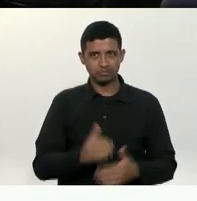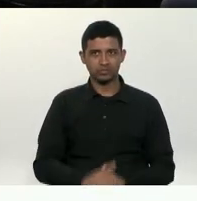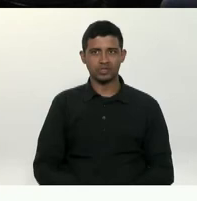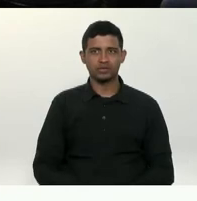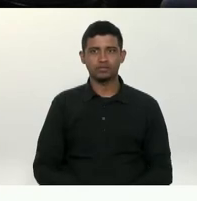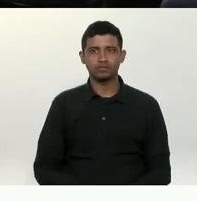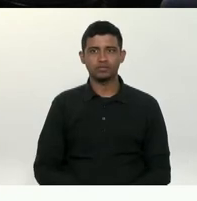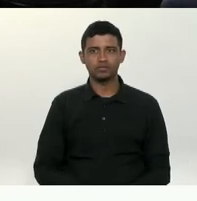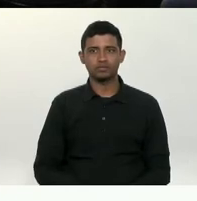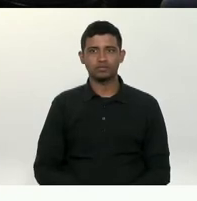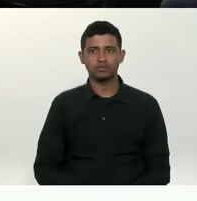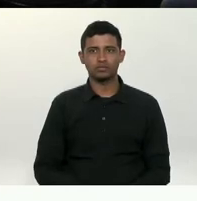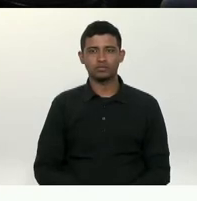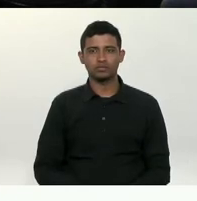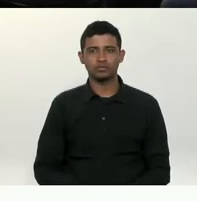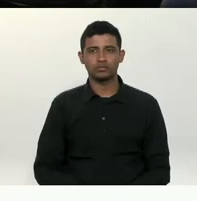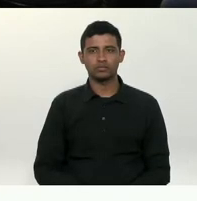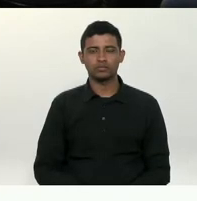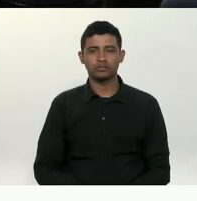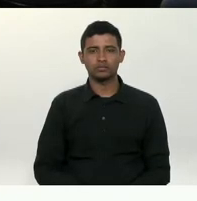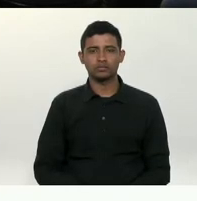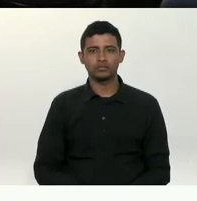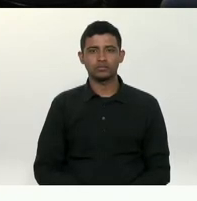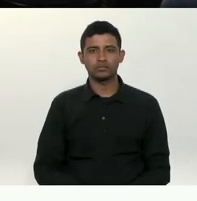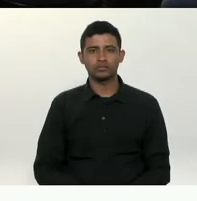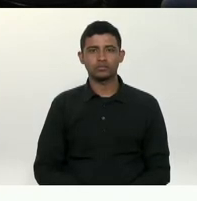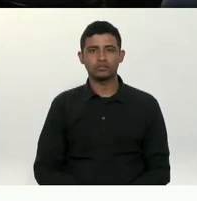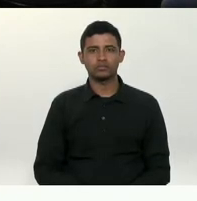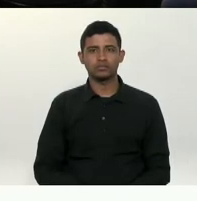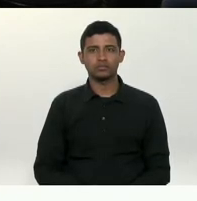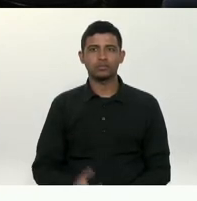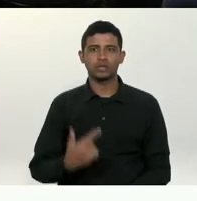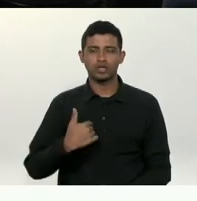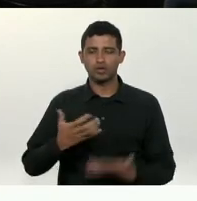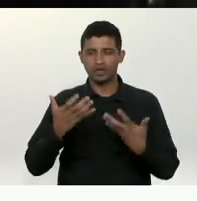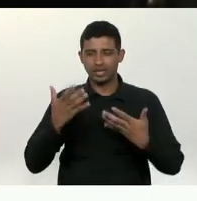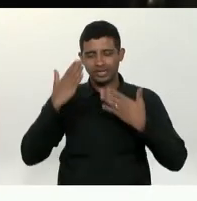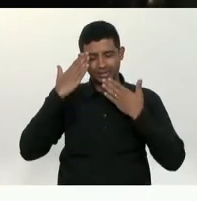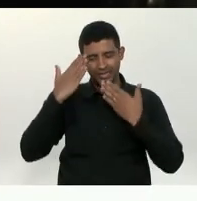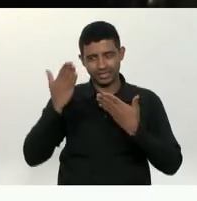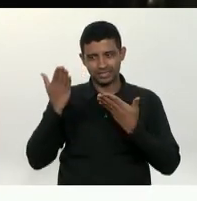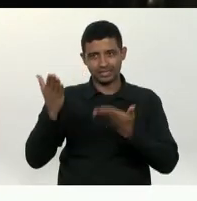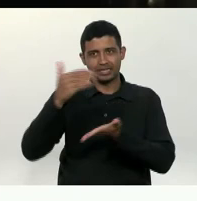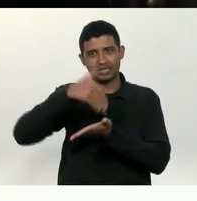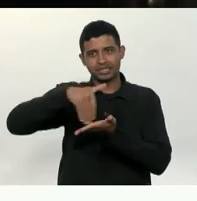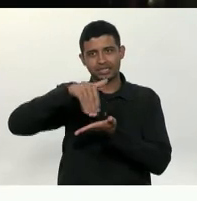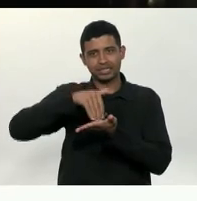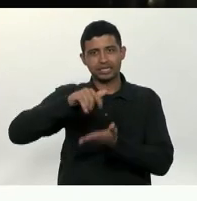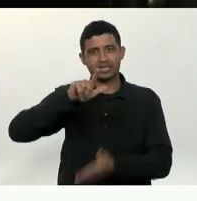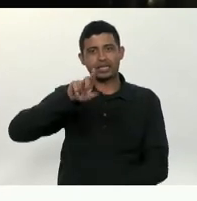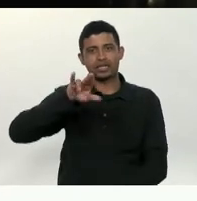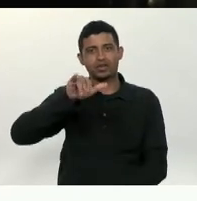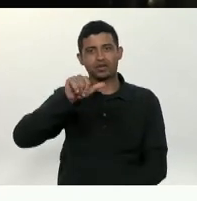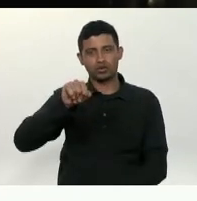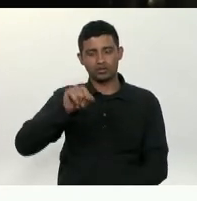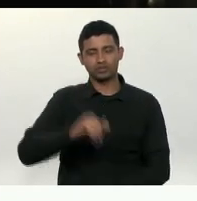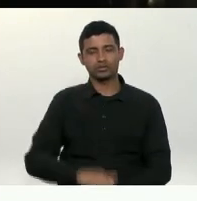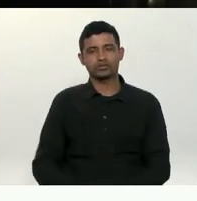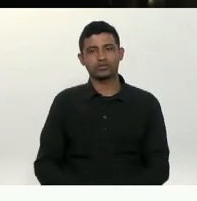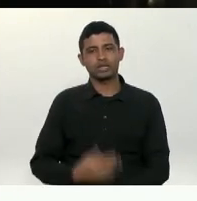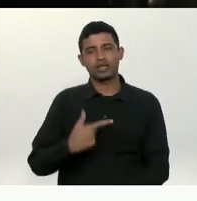Satisfeito. Eu queria agradecer ao secretário, o Lucas Tristão, que esteve conosco, lhe dizer